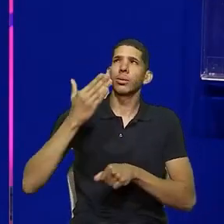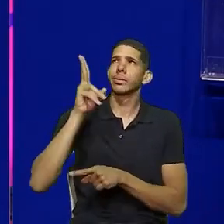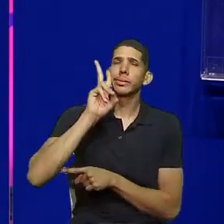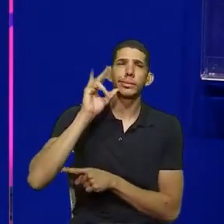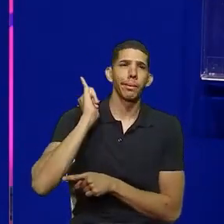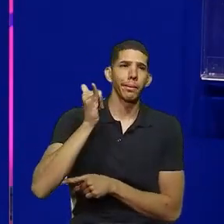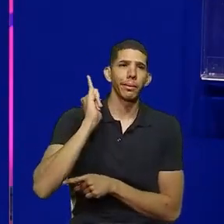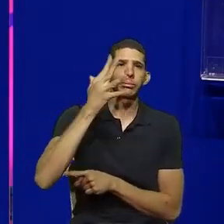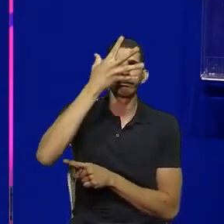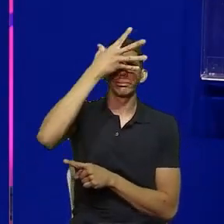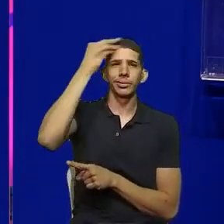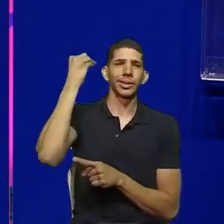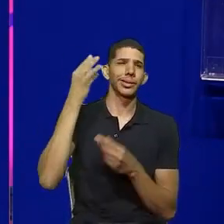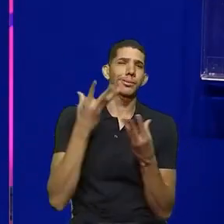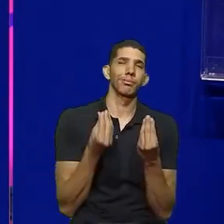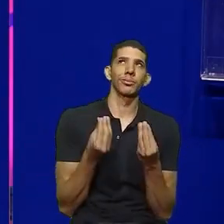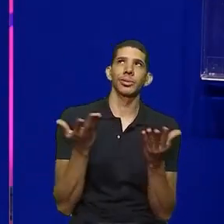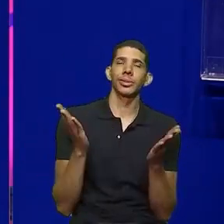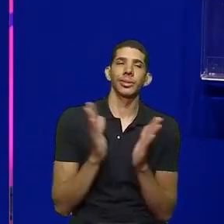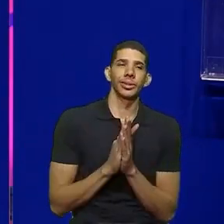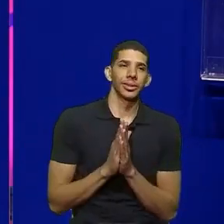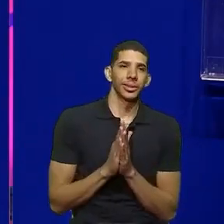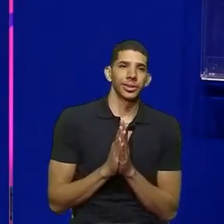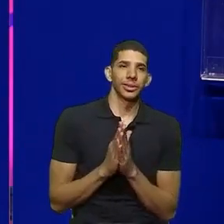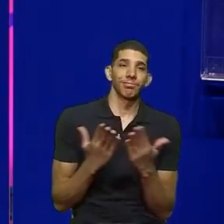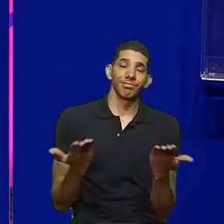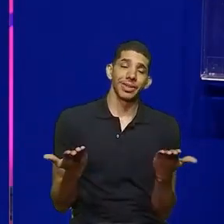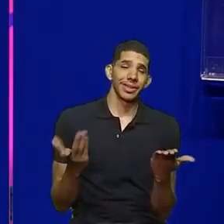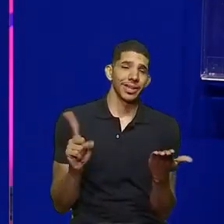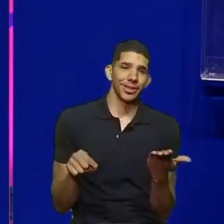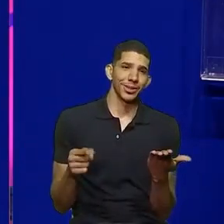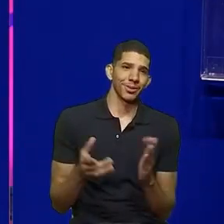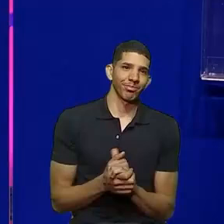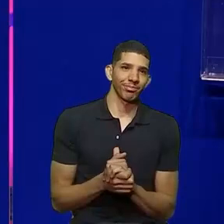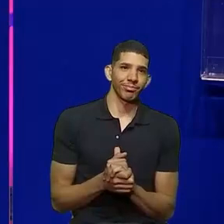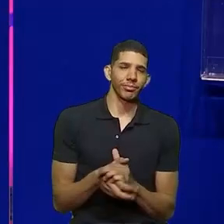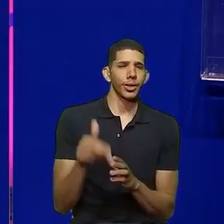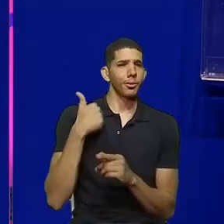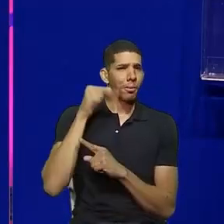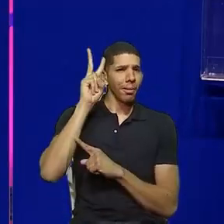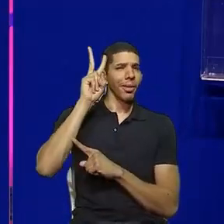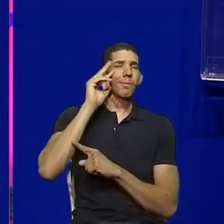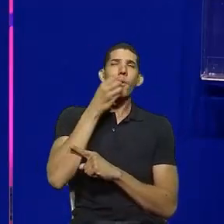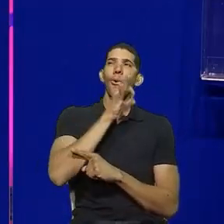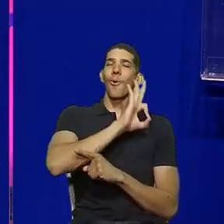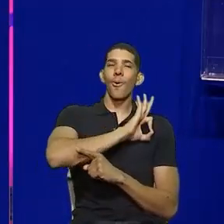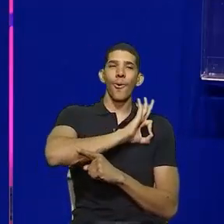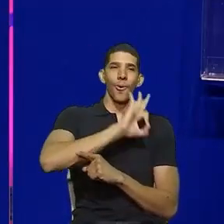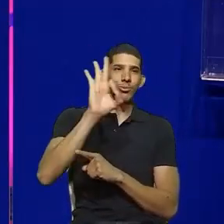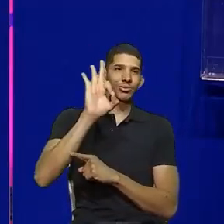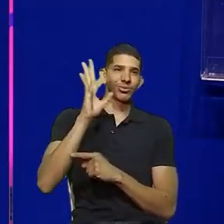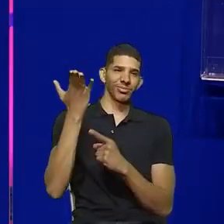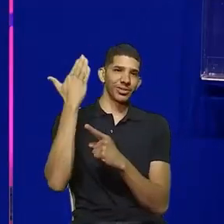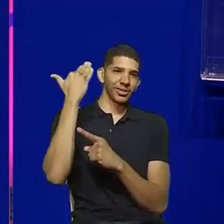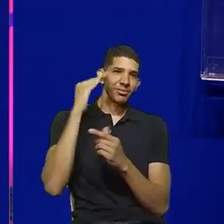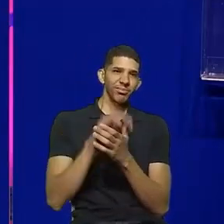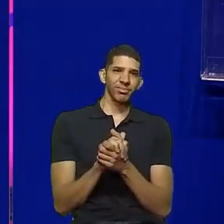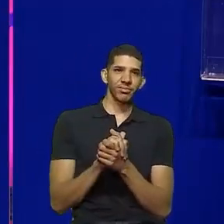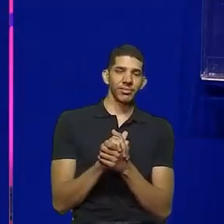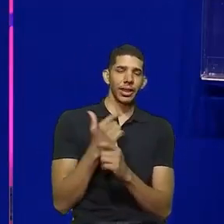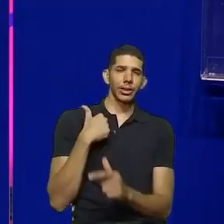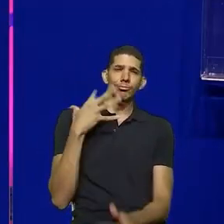muita coisa, né? Mas é isso aí que eu tenho boas lembranças. Eu era muito querida, né?